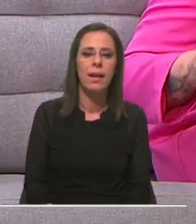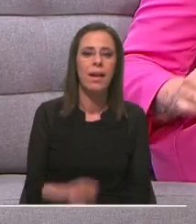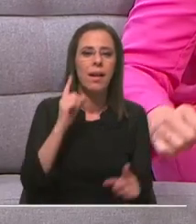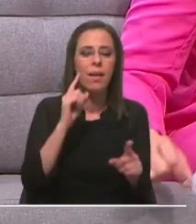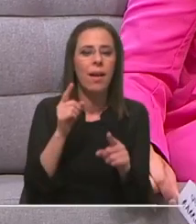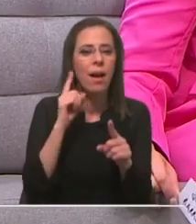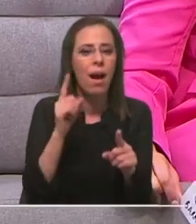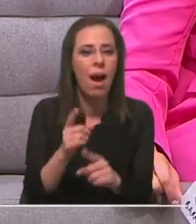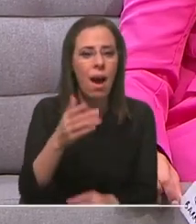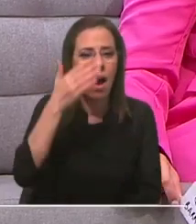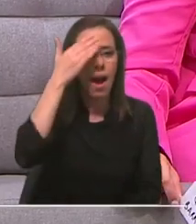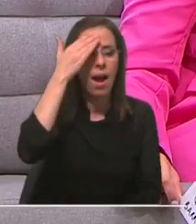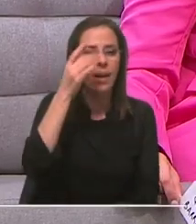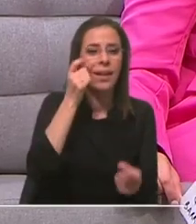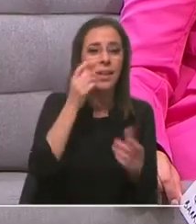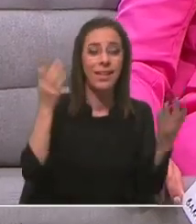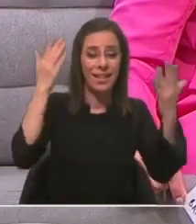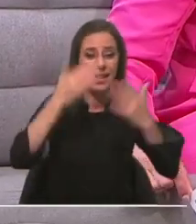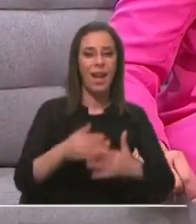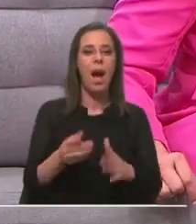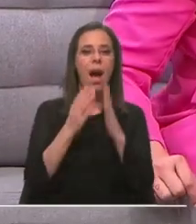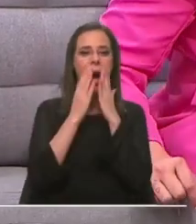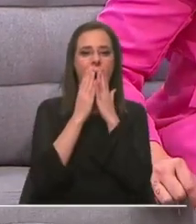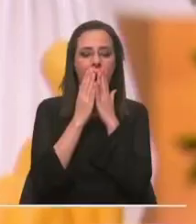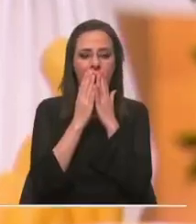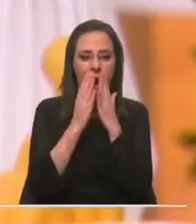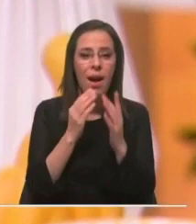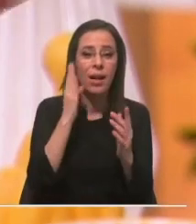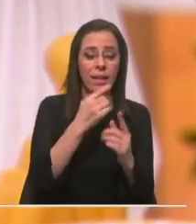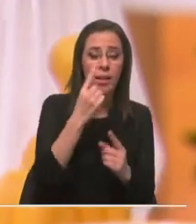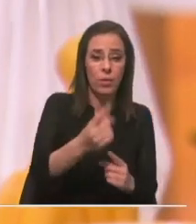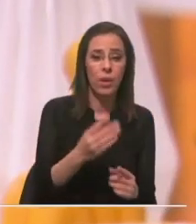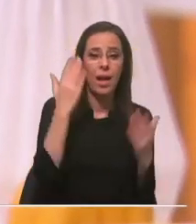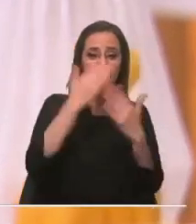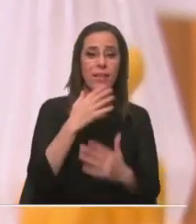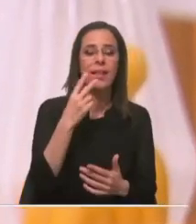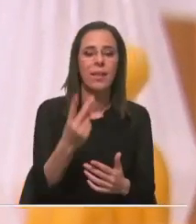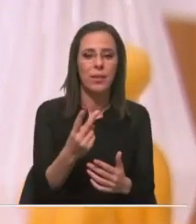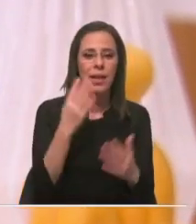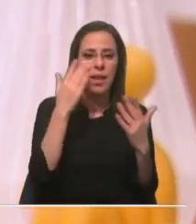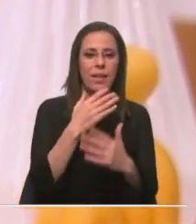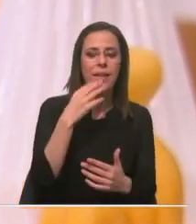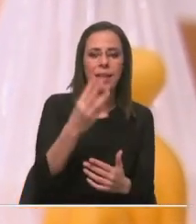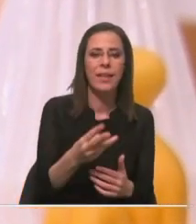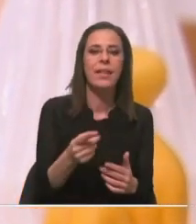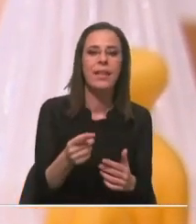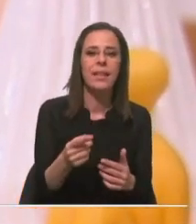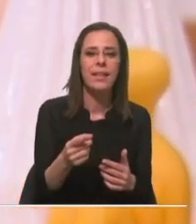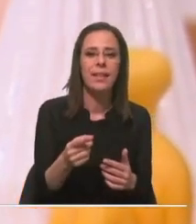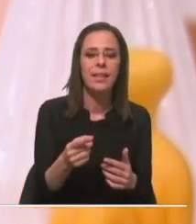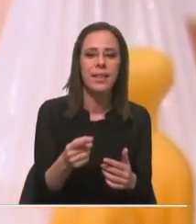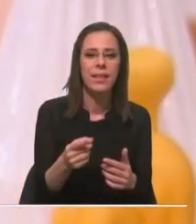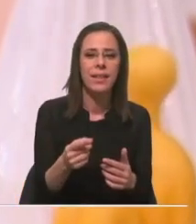Por aqui ao pé do micro. Acordada. Sim, mas isto caso não funcione. À noite que dá duas, à noite que dá três. Isto caso